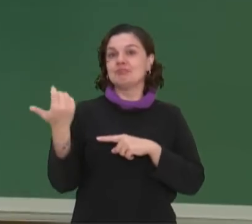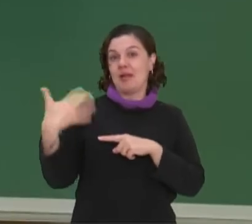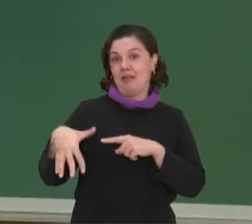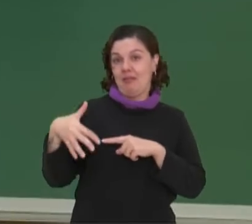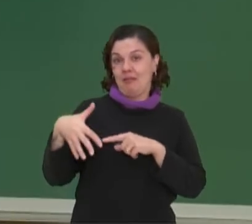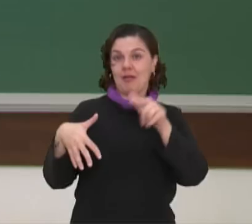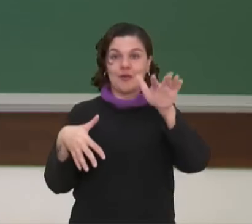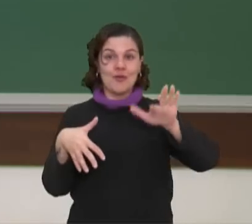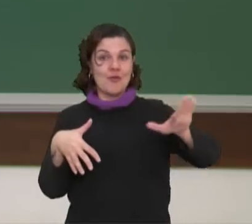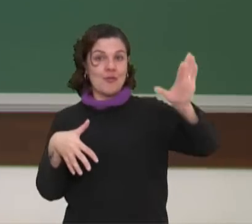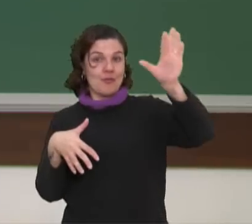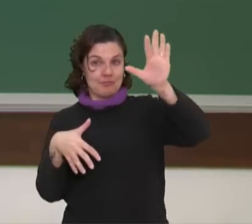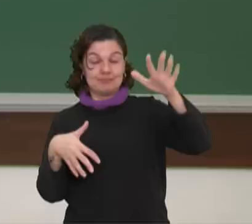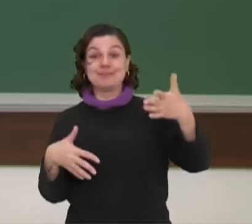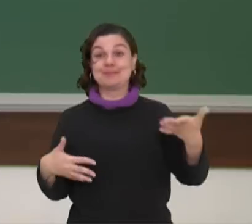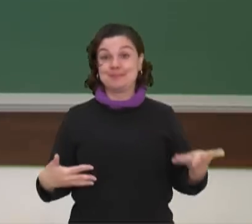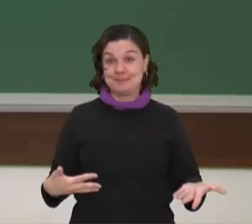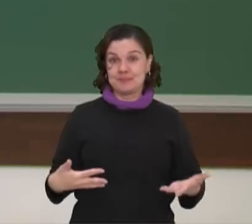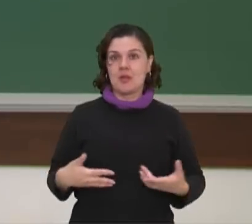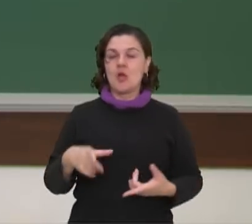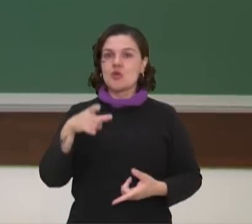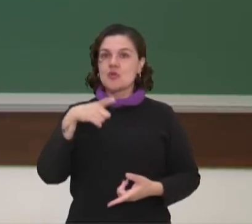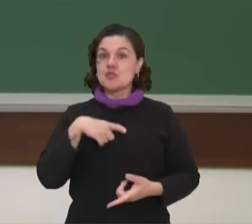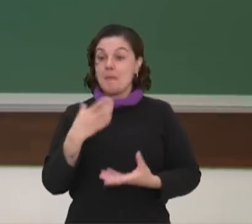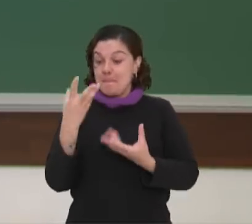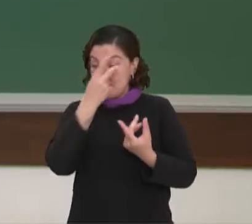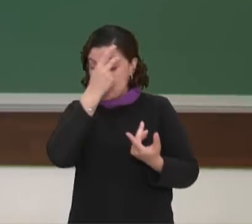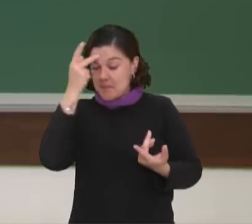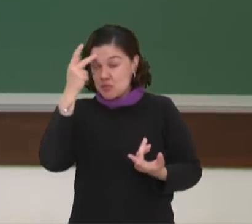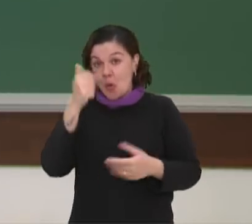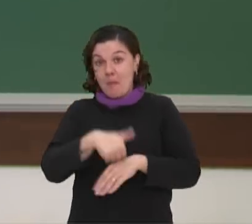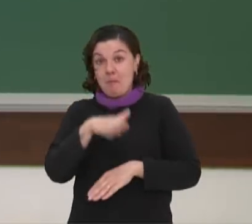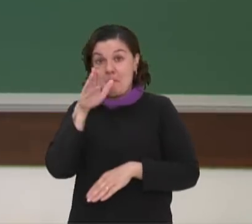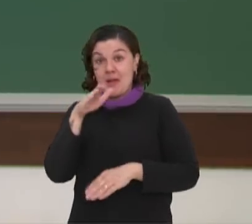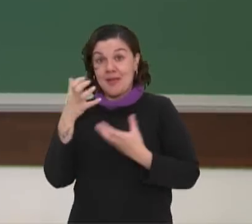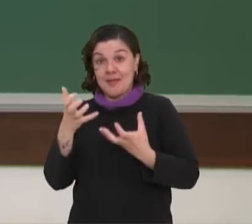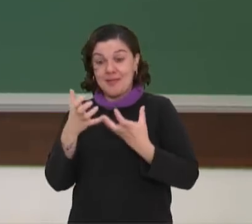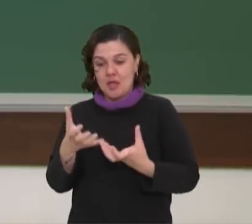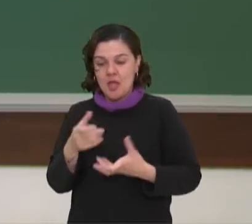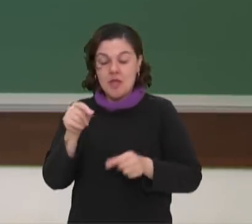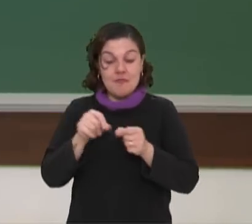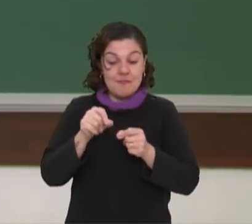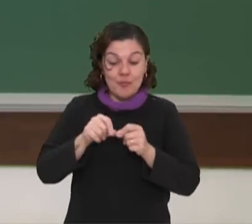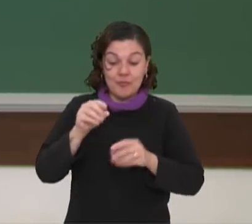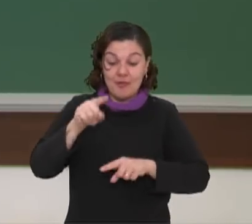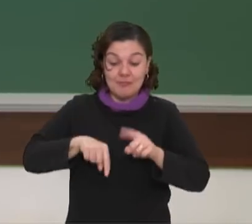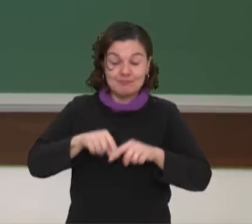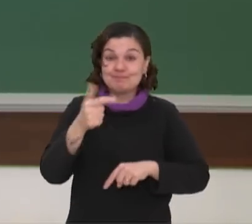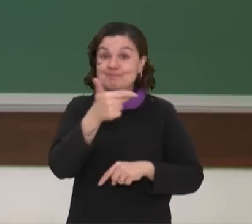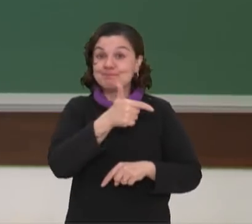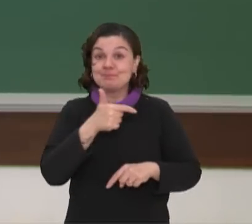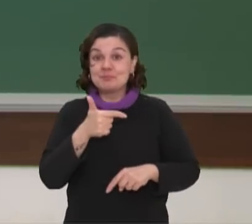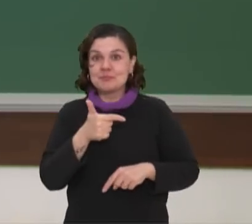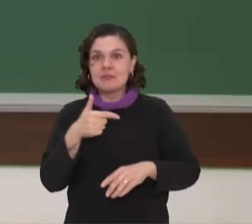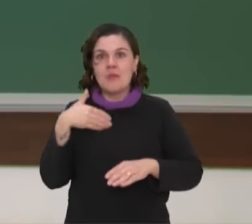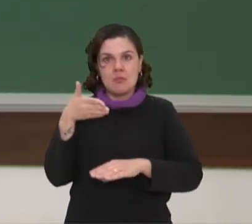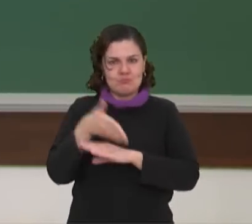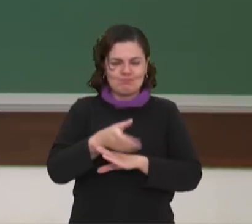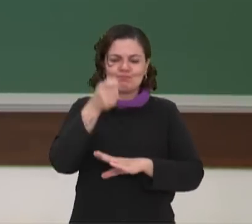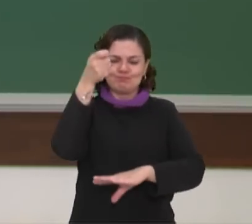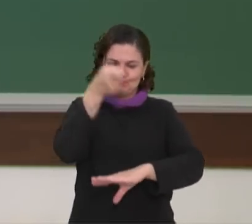que em outras partes da colônia. Você tinha muito mais gente querendo comprar do que produtos que chegavam até lá.